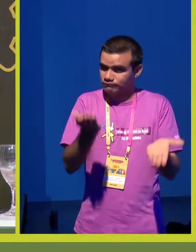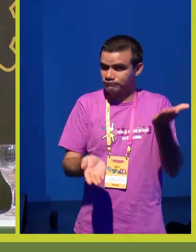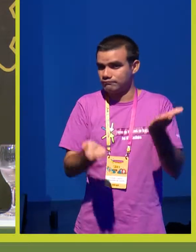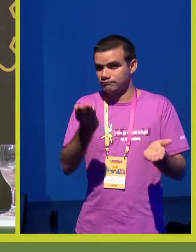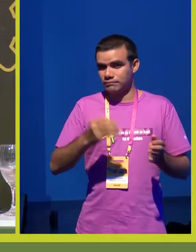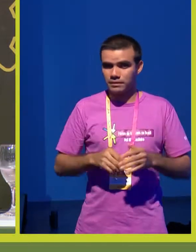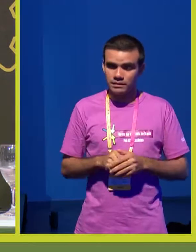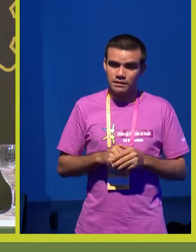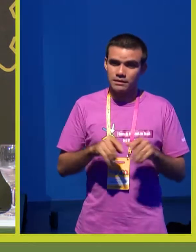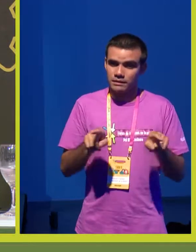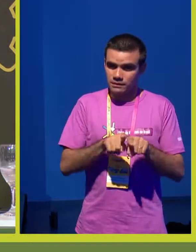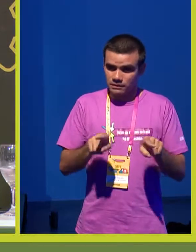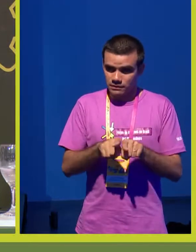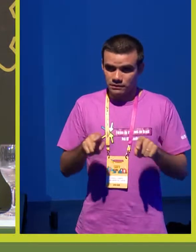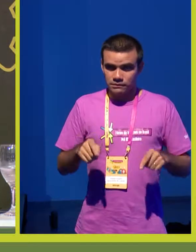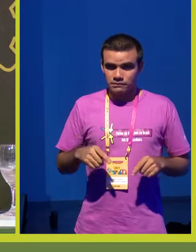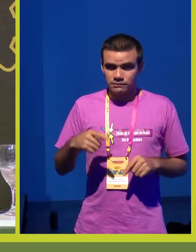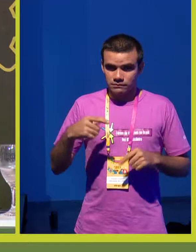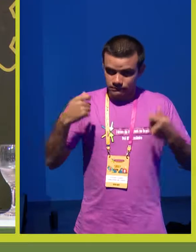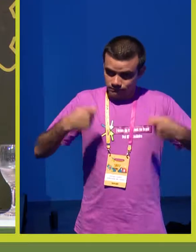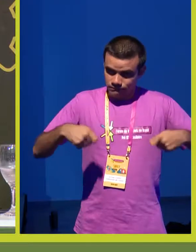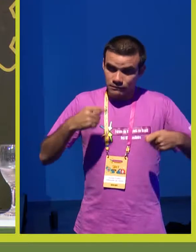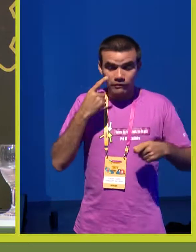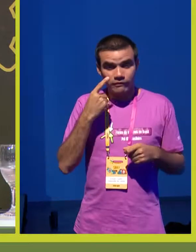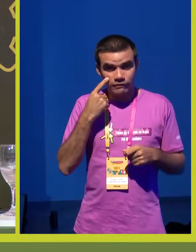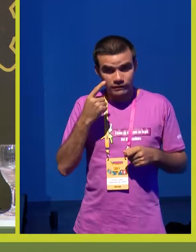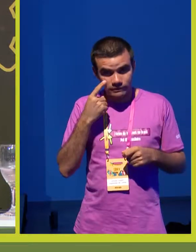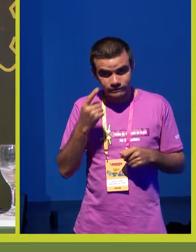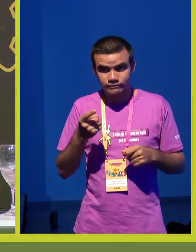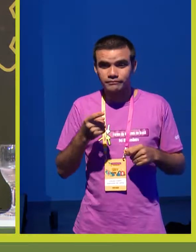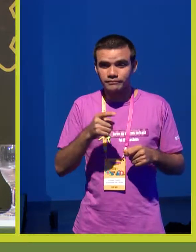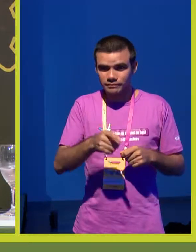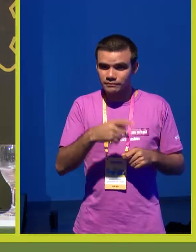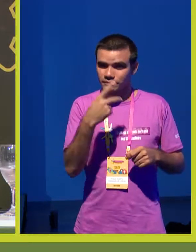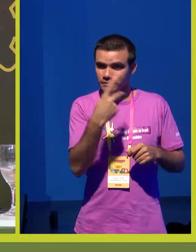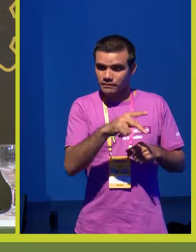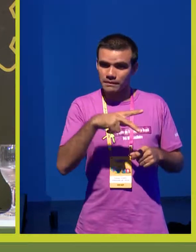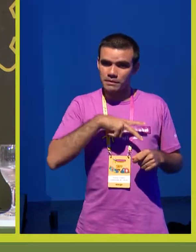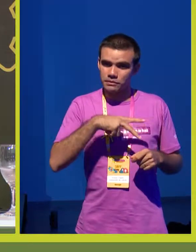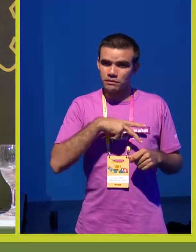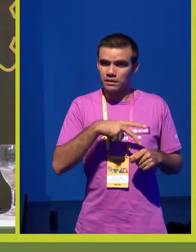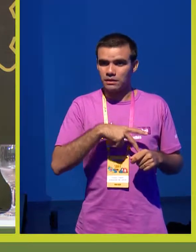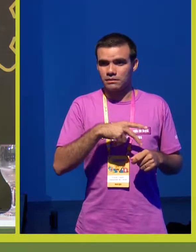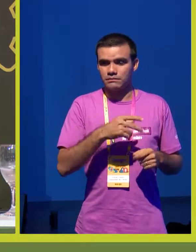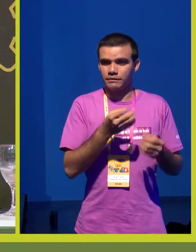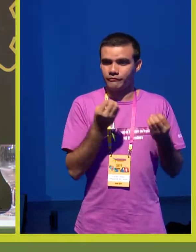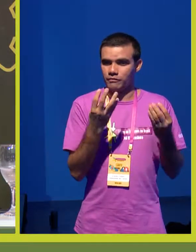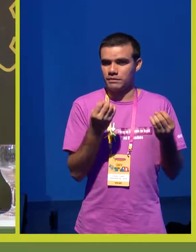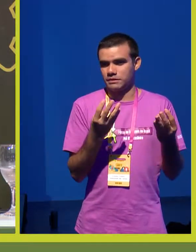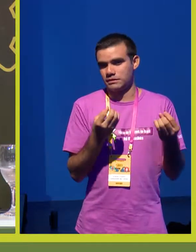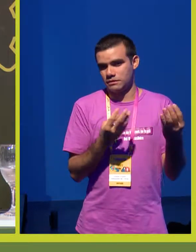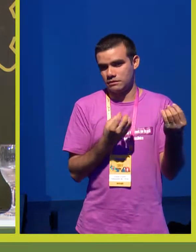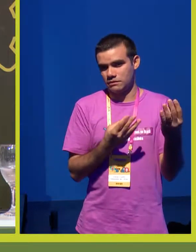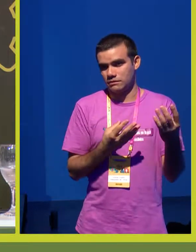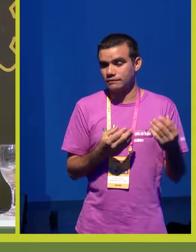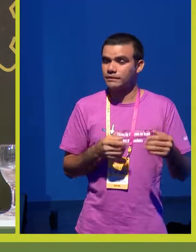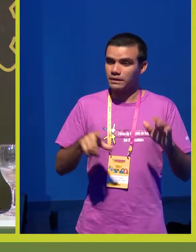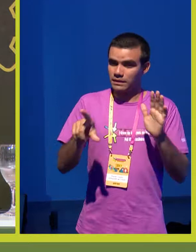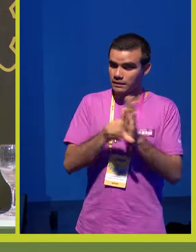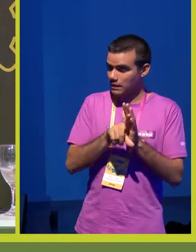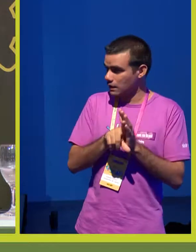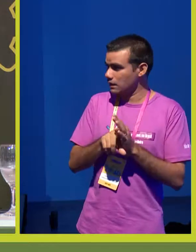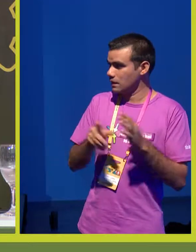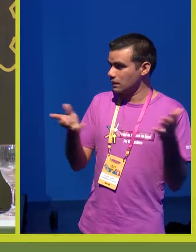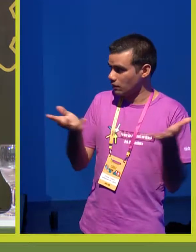E tem vista que muitas vezes tudo isso envolve dados pessoais sensíveis. A nossa legislação atual,